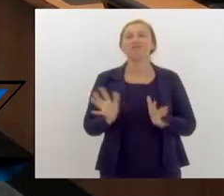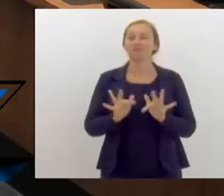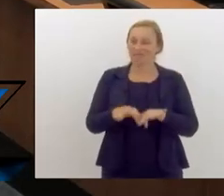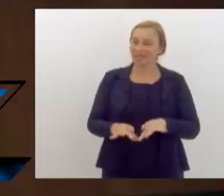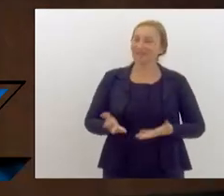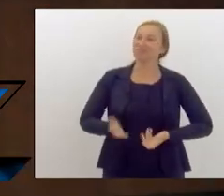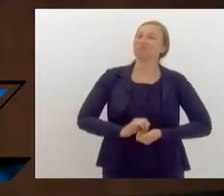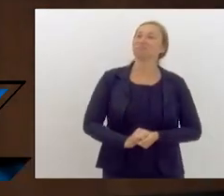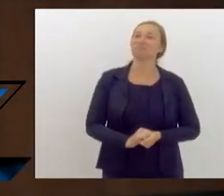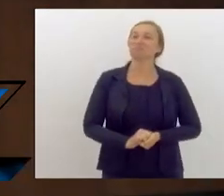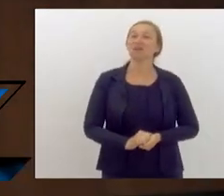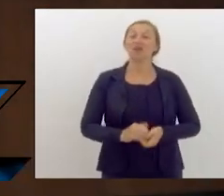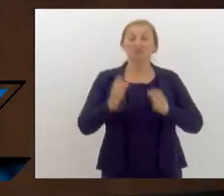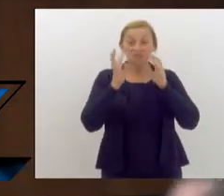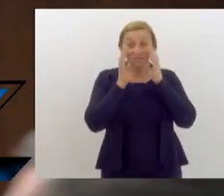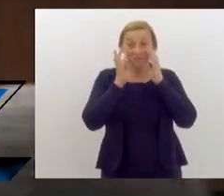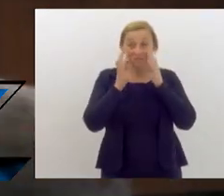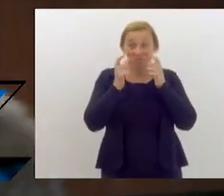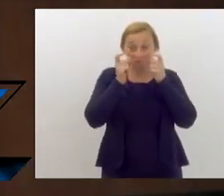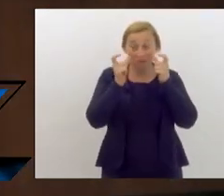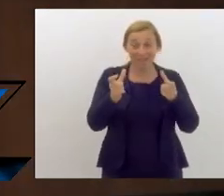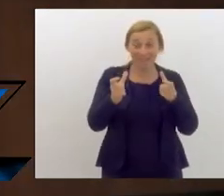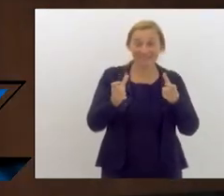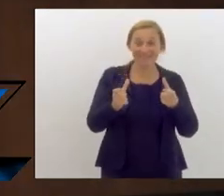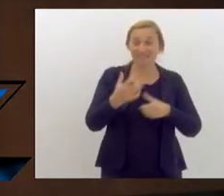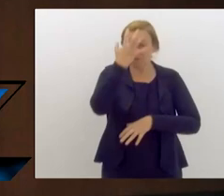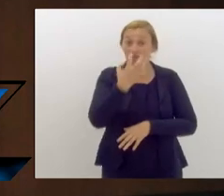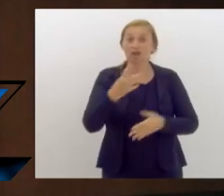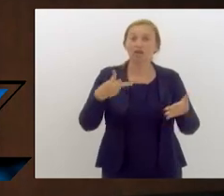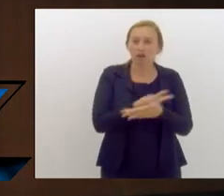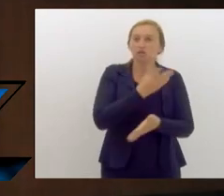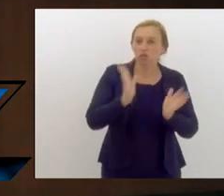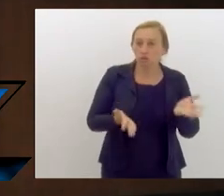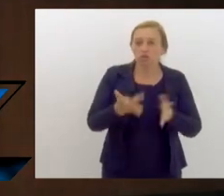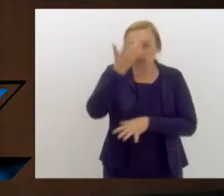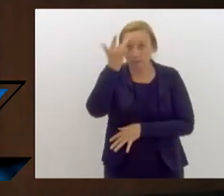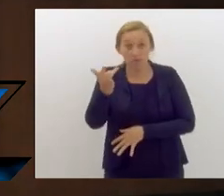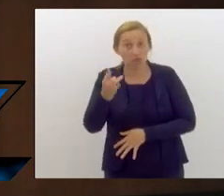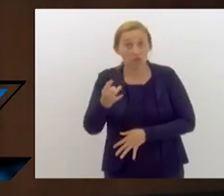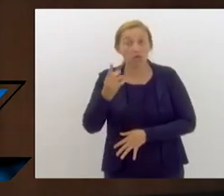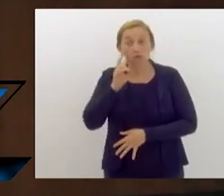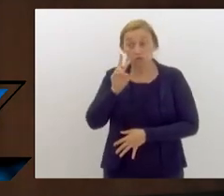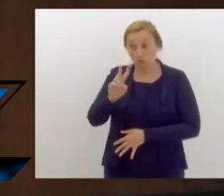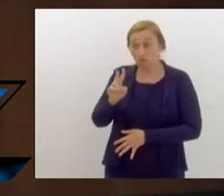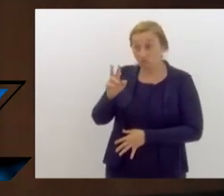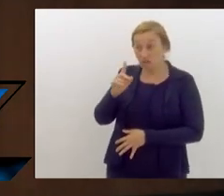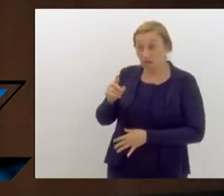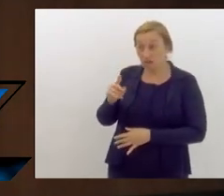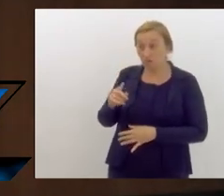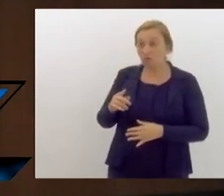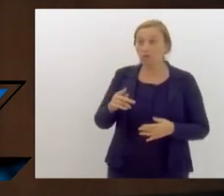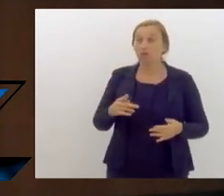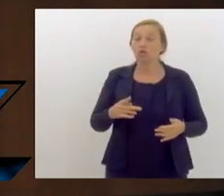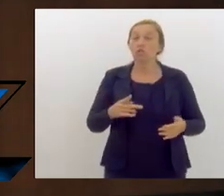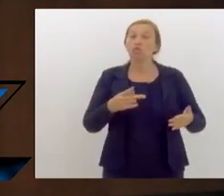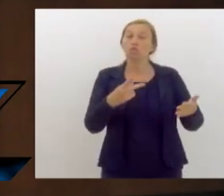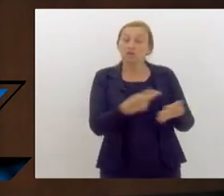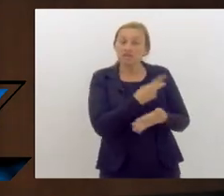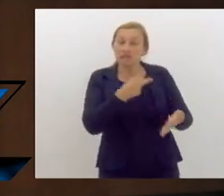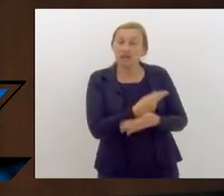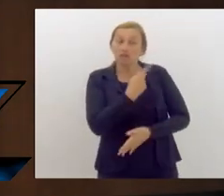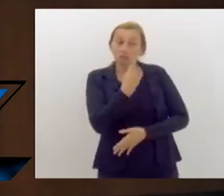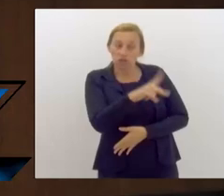mas eu eu faço aqui um alerta é muito grave que aconteceu hoje e amanhã vossa excelências poderão ser vítimas dessa manobra desse ardil